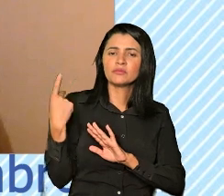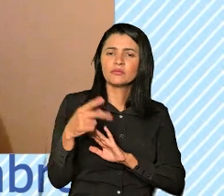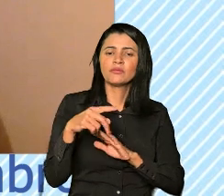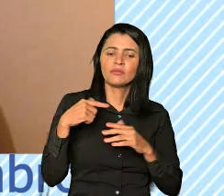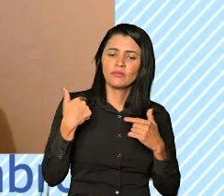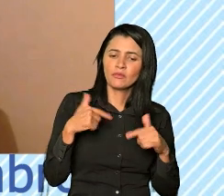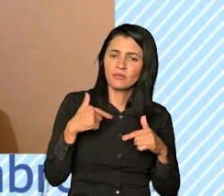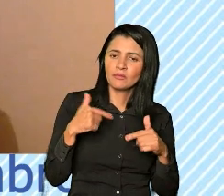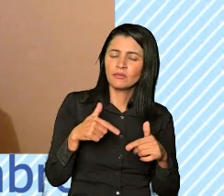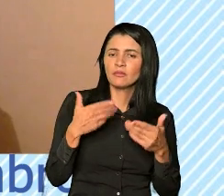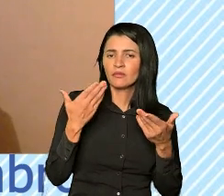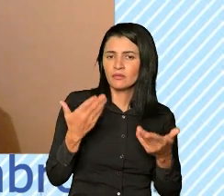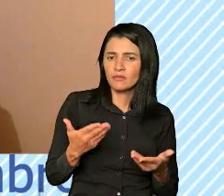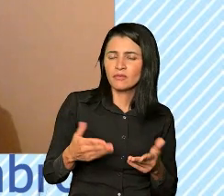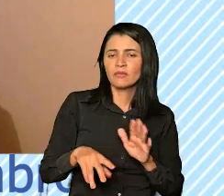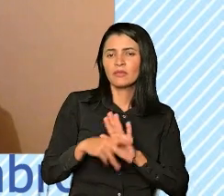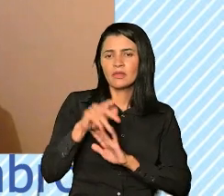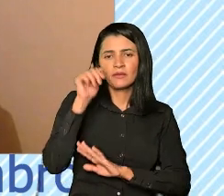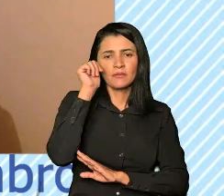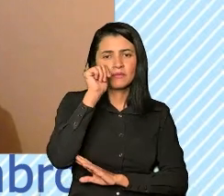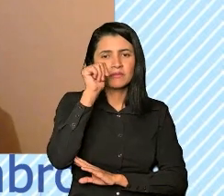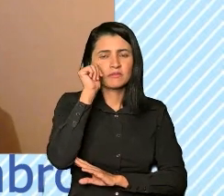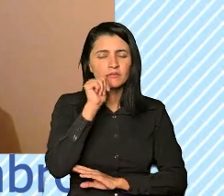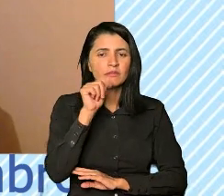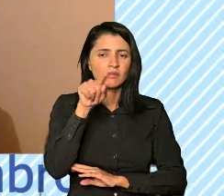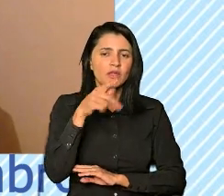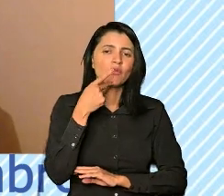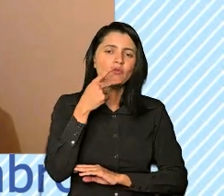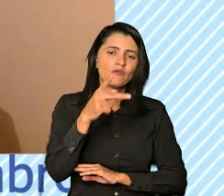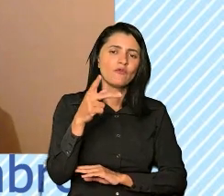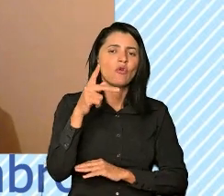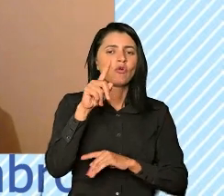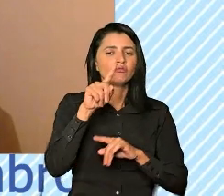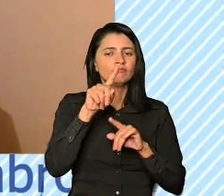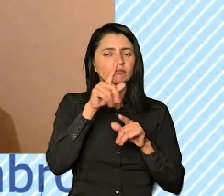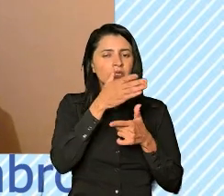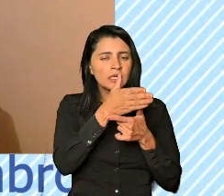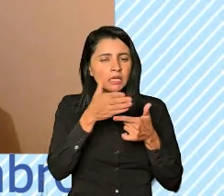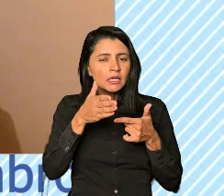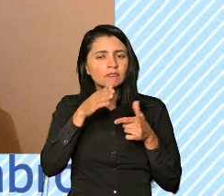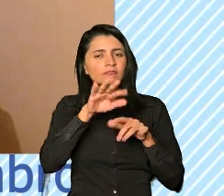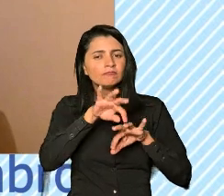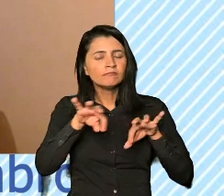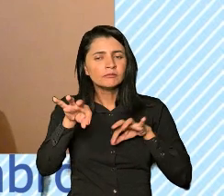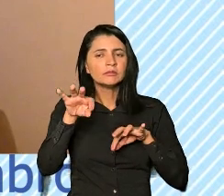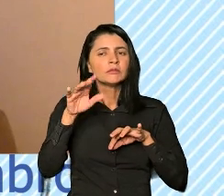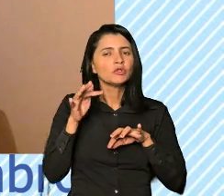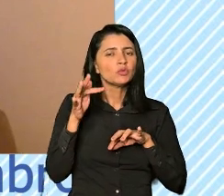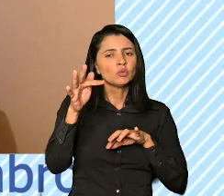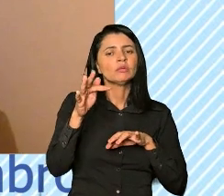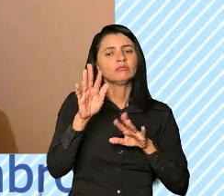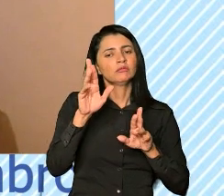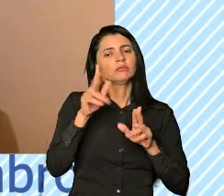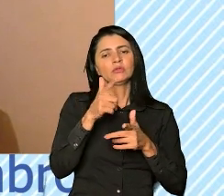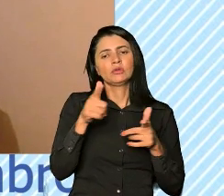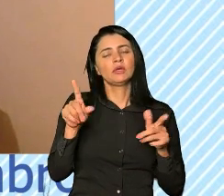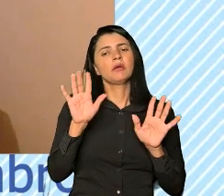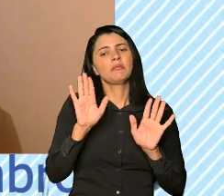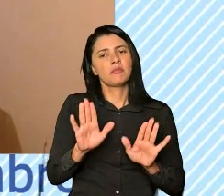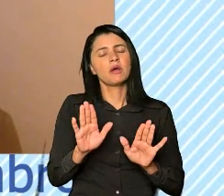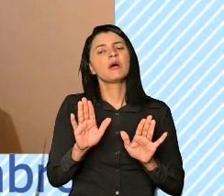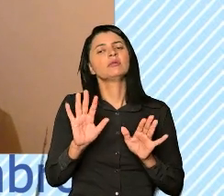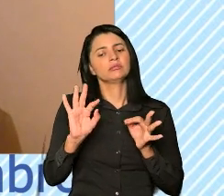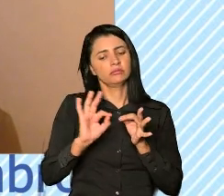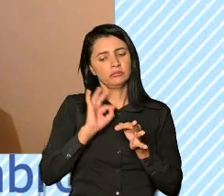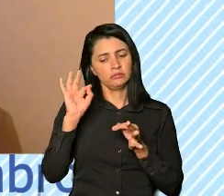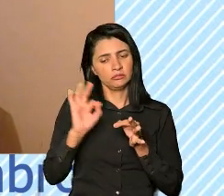trabalho tipicamente feminino, e aí eu vou fazer essas divisões, que daqui uns dias tomara que não tenha mais, mas a costura,